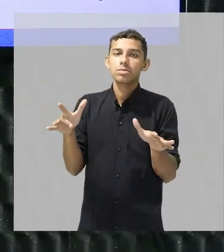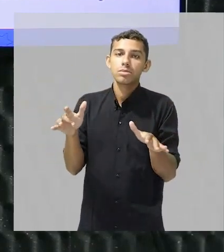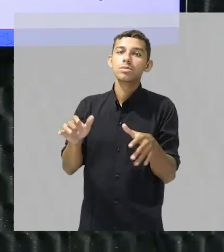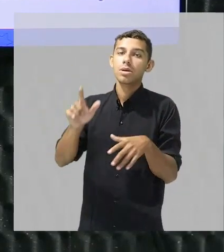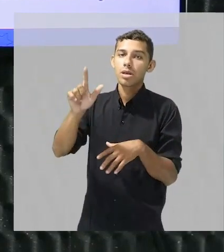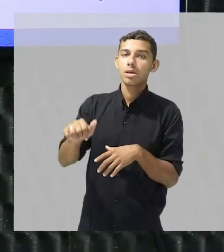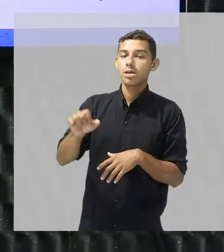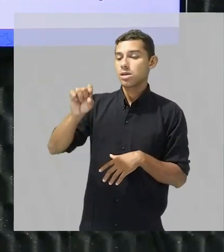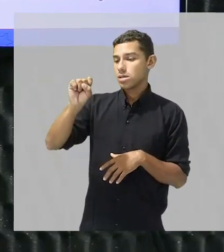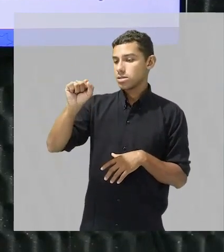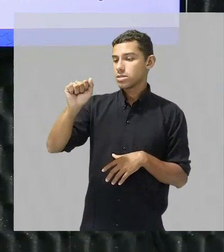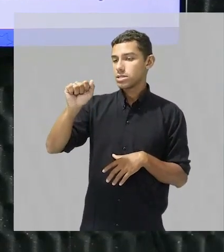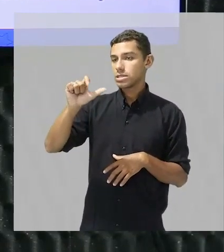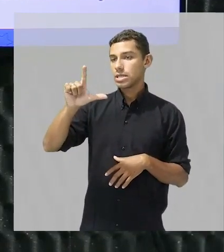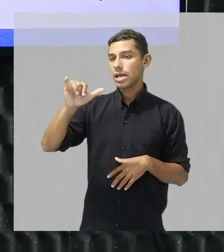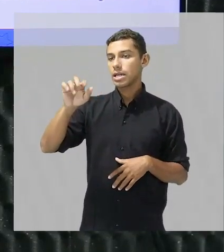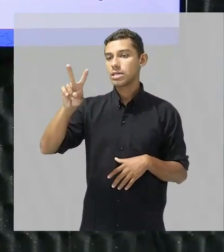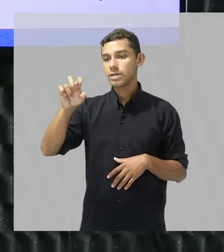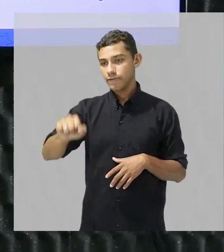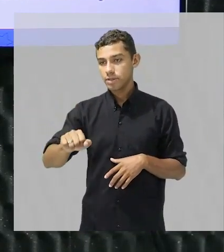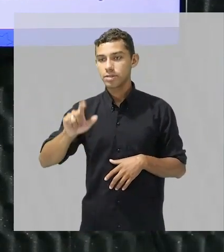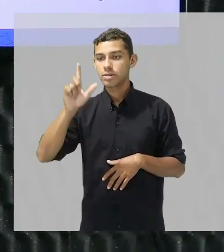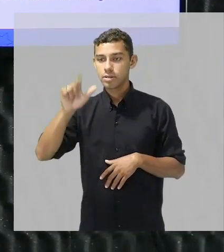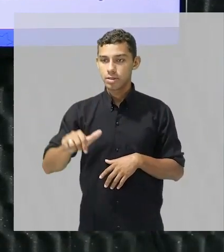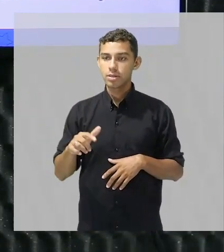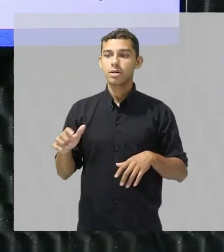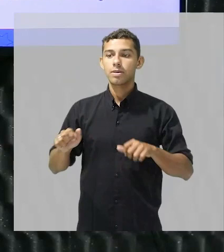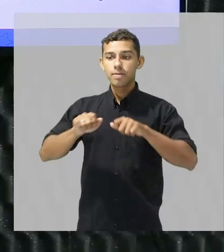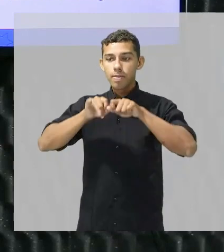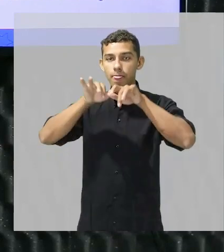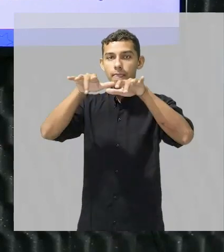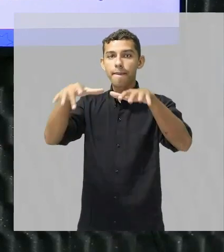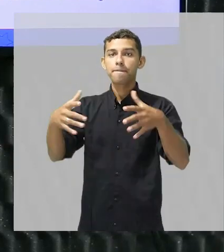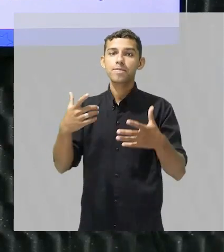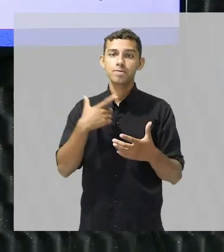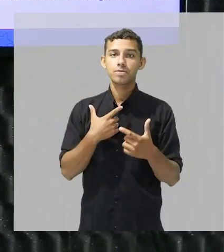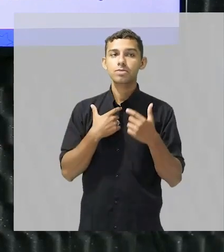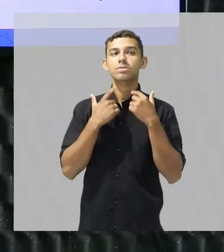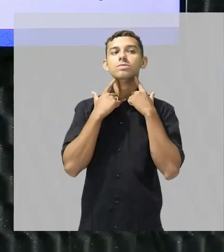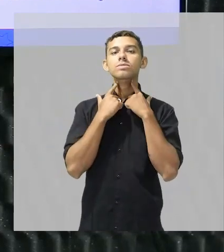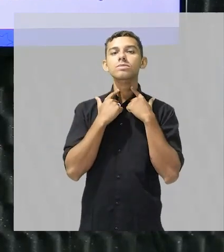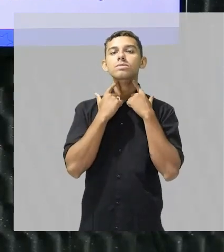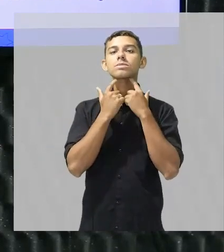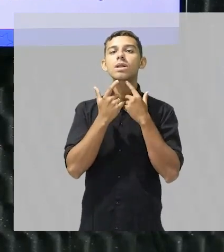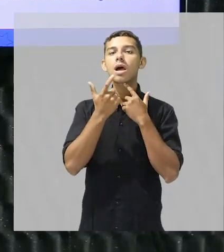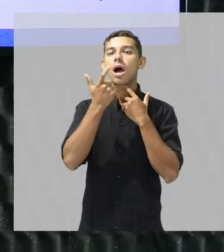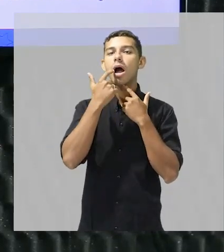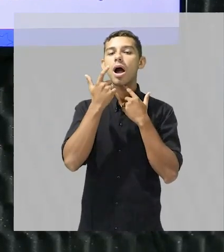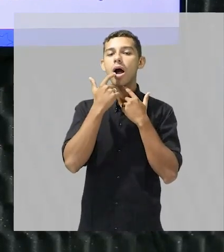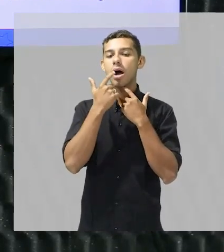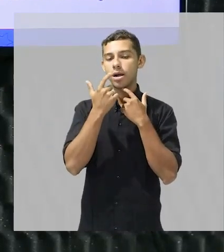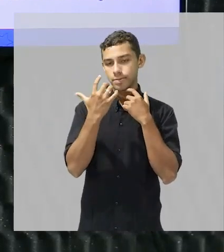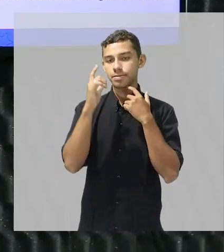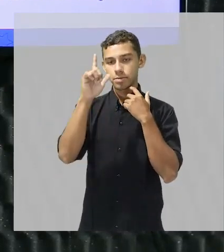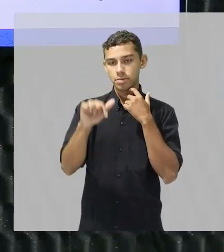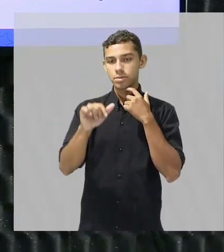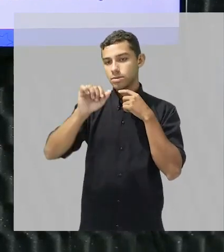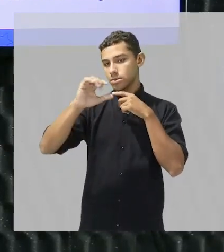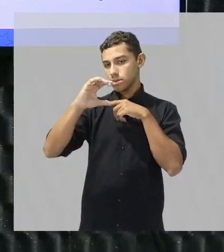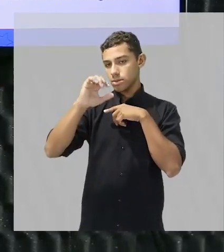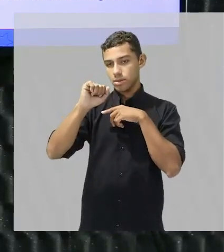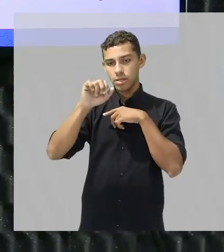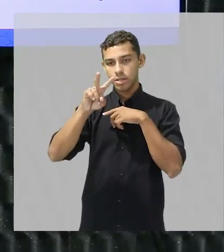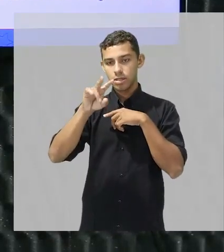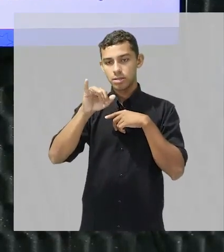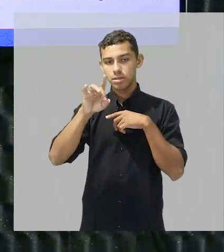que é a saliva. Essa saliva, ela é liberada numa cavidade, que é a boca. A nossa boca é uma cavidade interna do